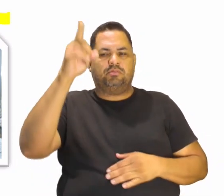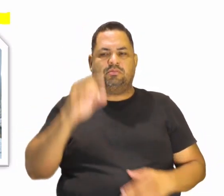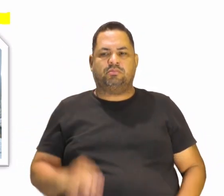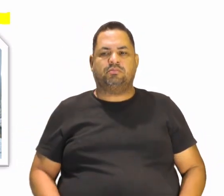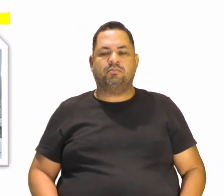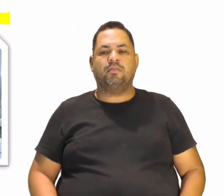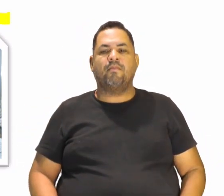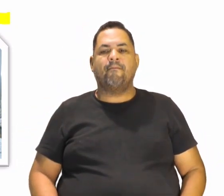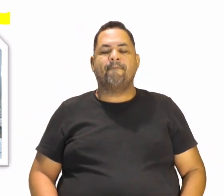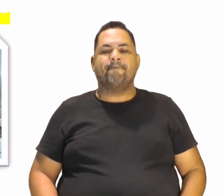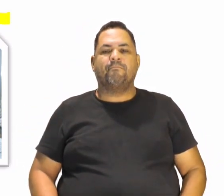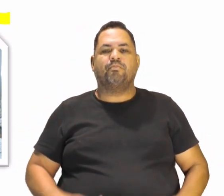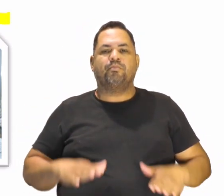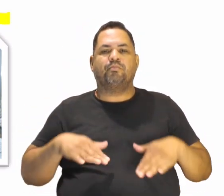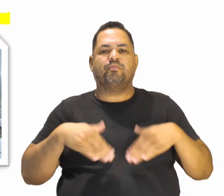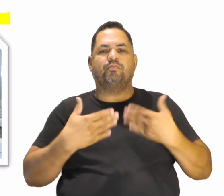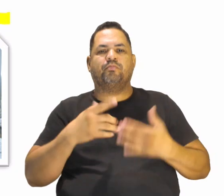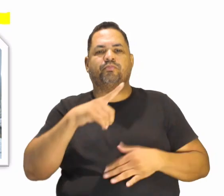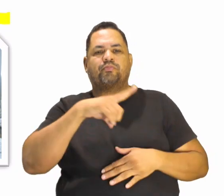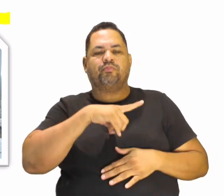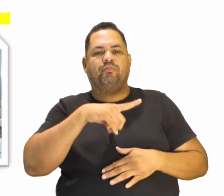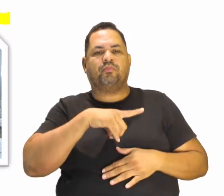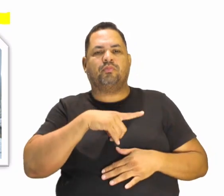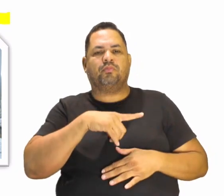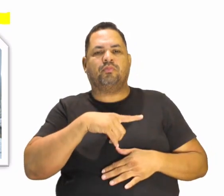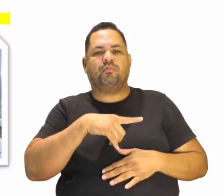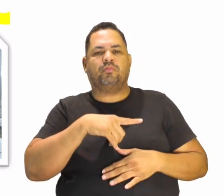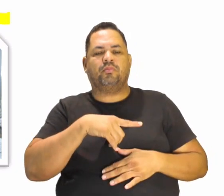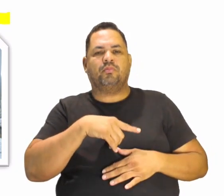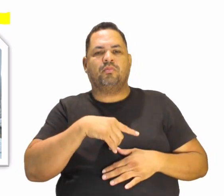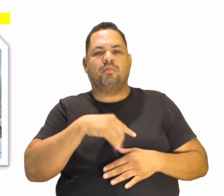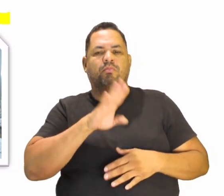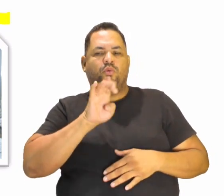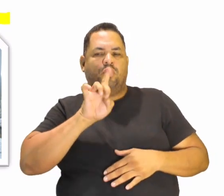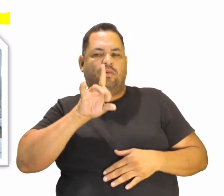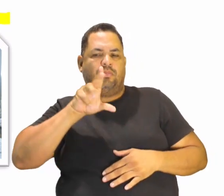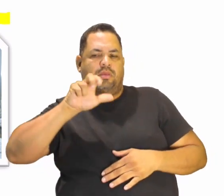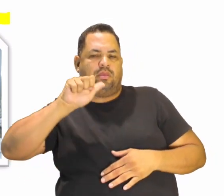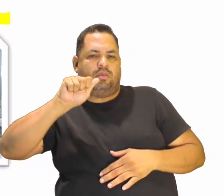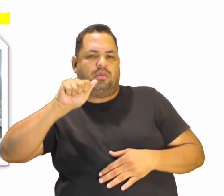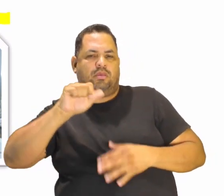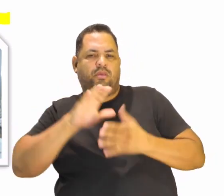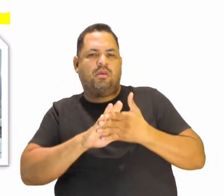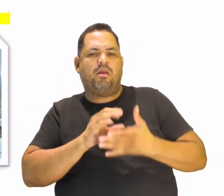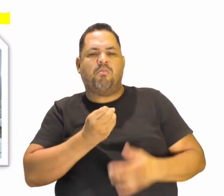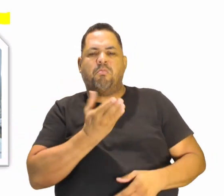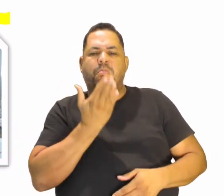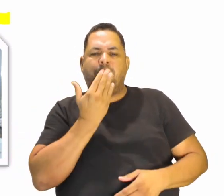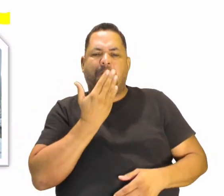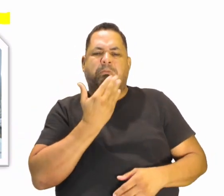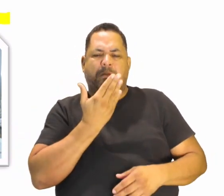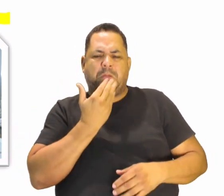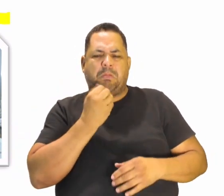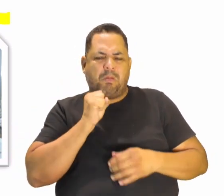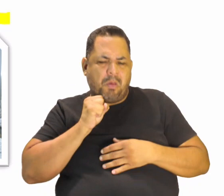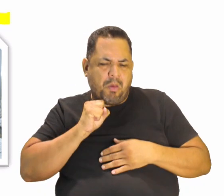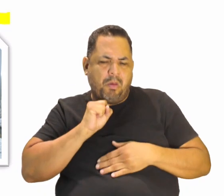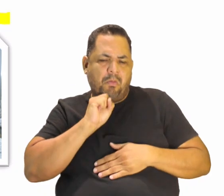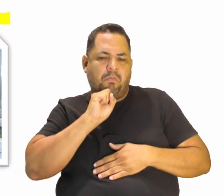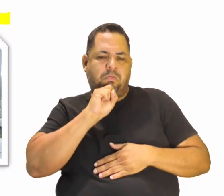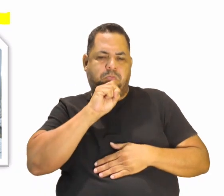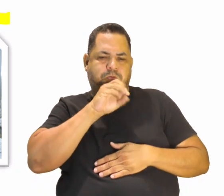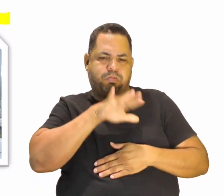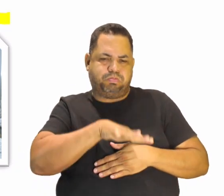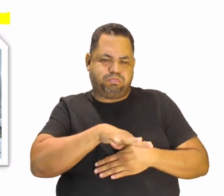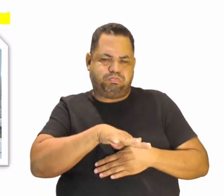tá? Quando a gente pensa agora em bulimia, nós temos já uma pessoa que se alimenta